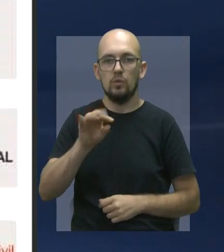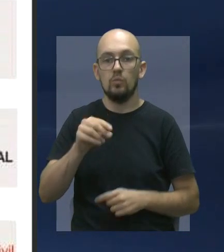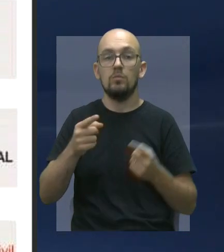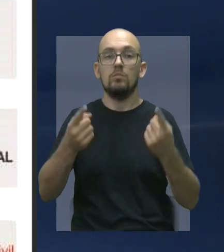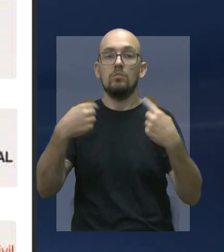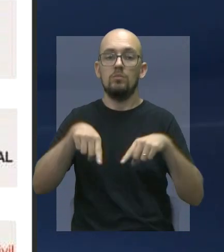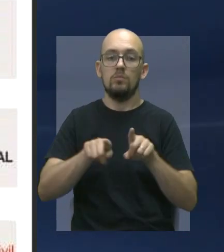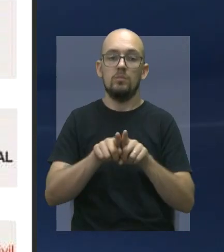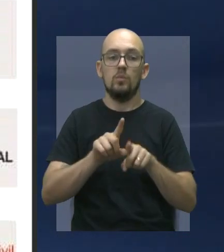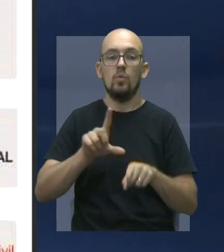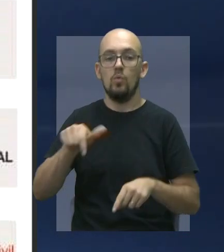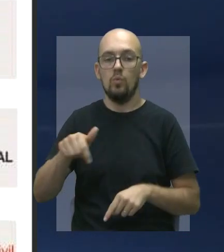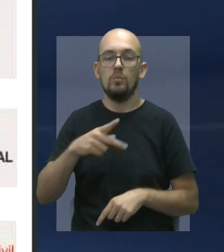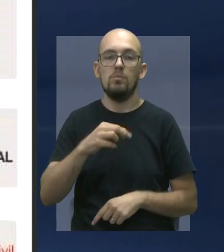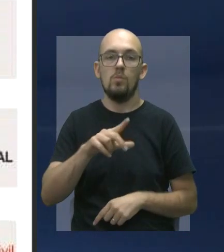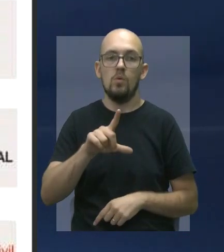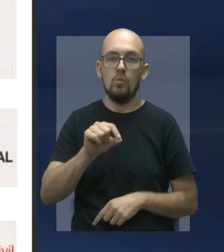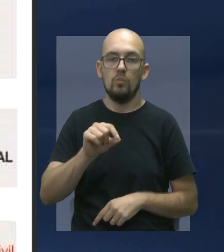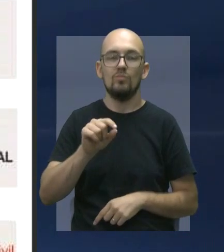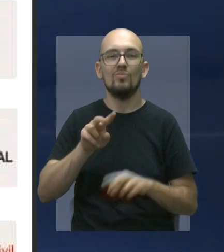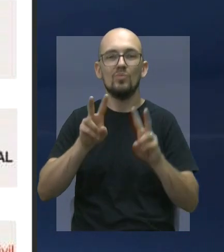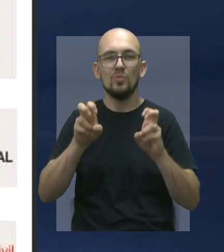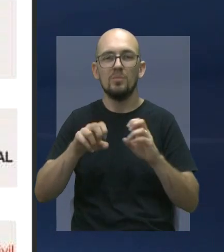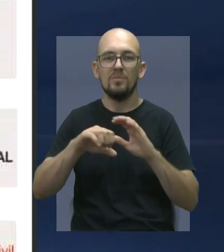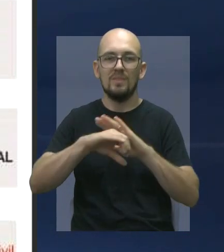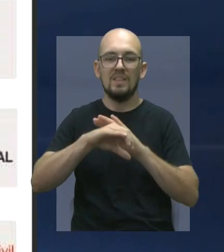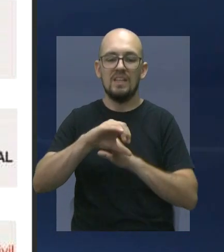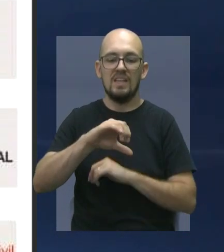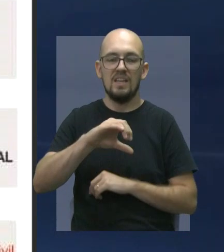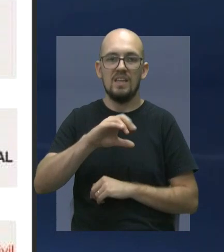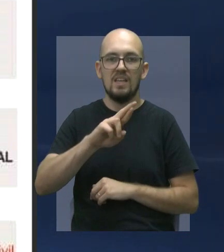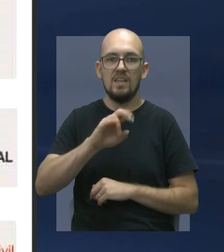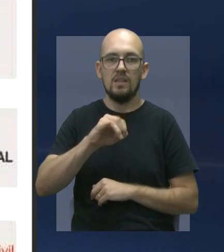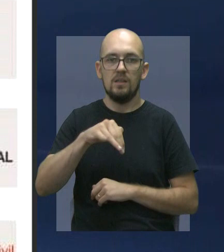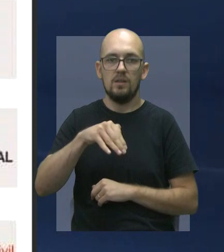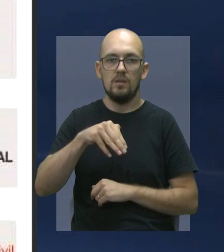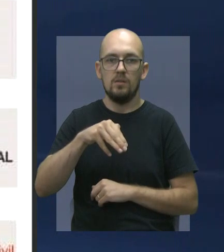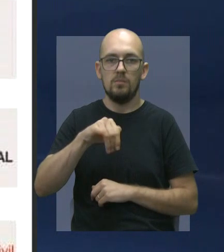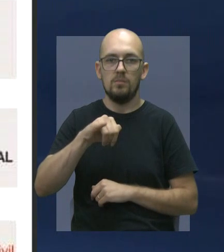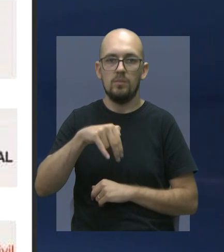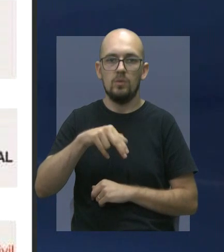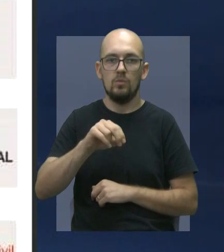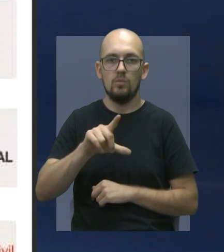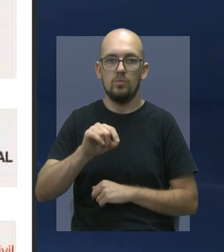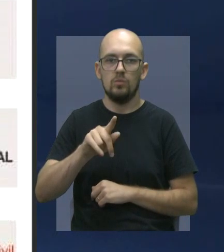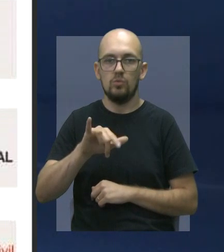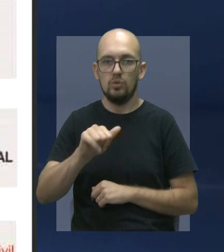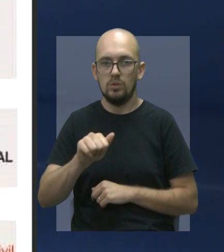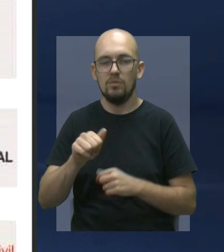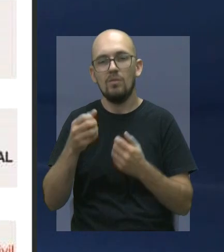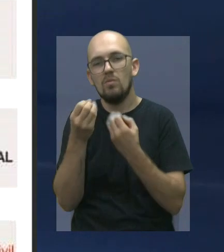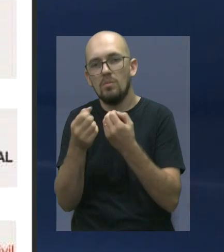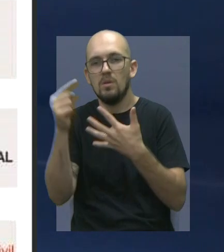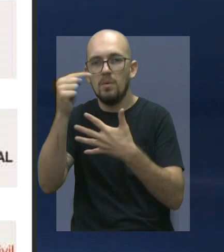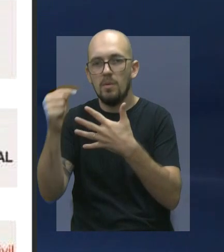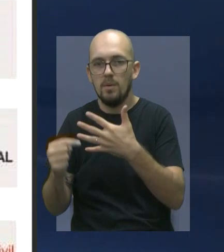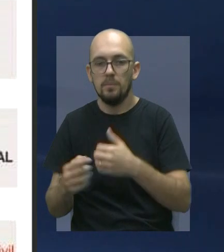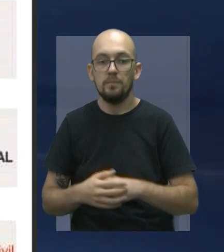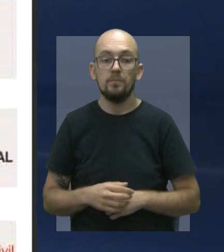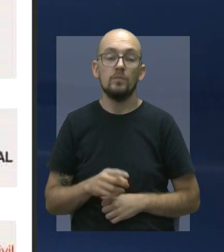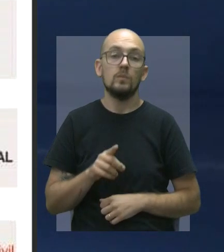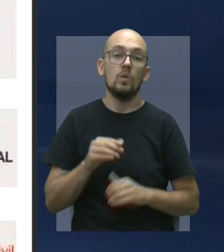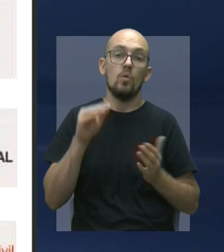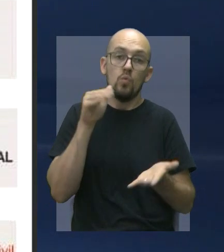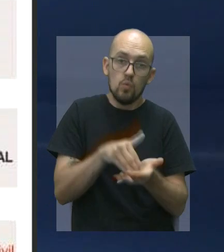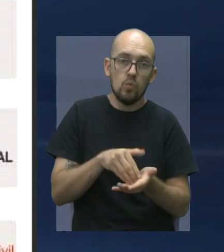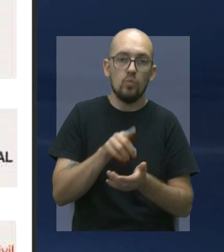delegado de polícia, sobre criminologia e as principais novidades na investigação criminal. e fechamos o evento no dia 3 com a doutora